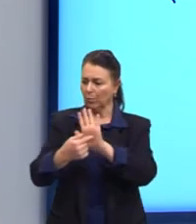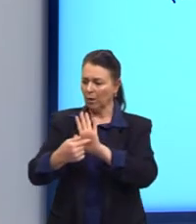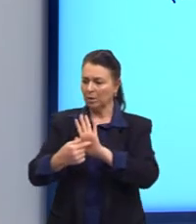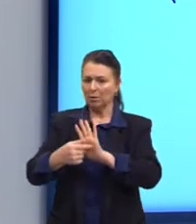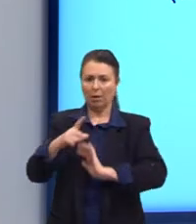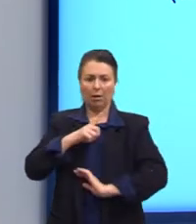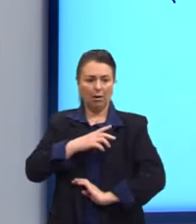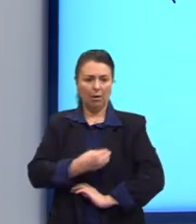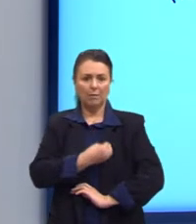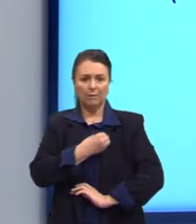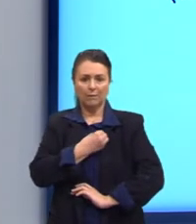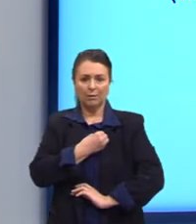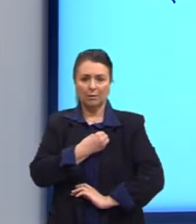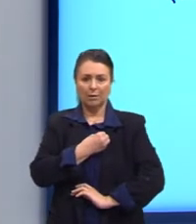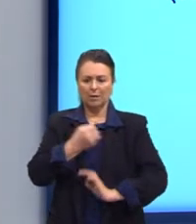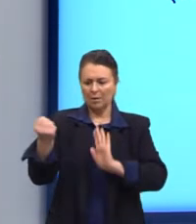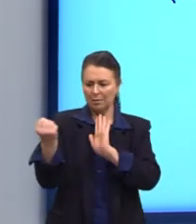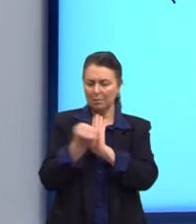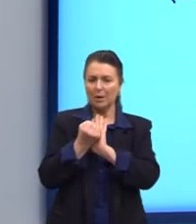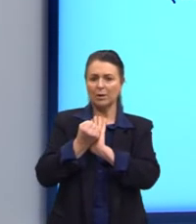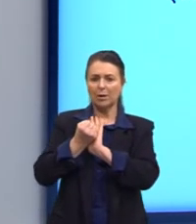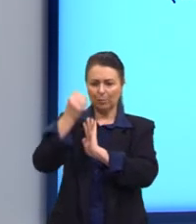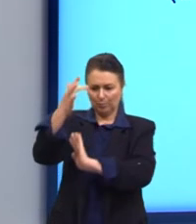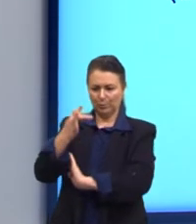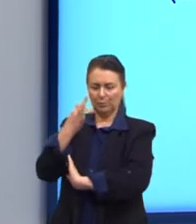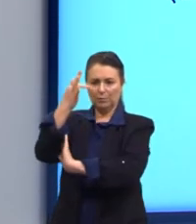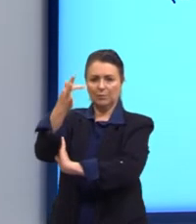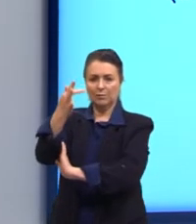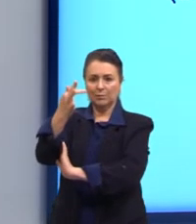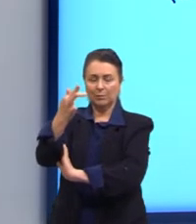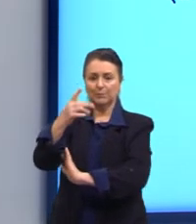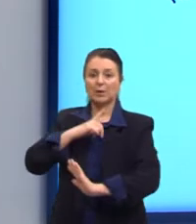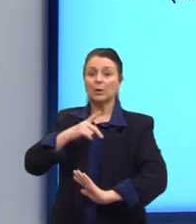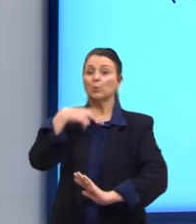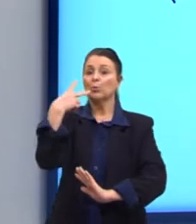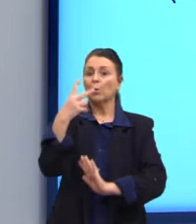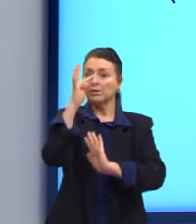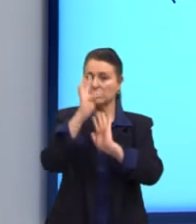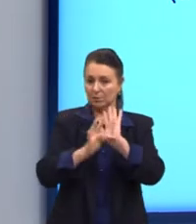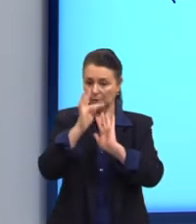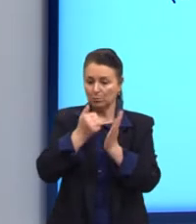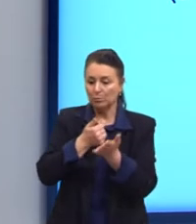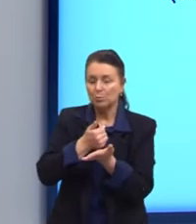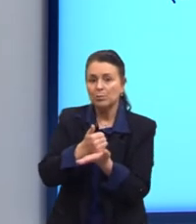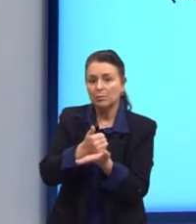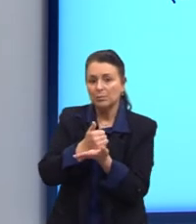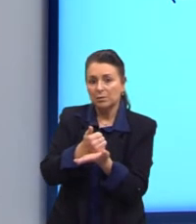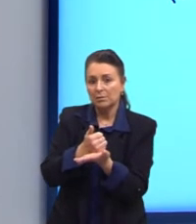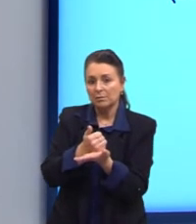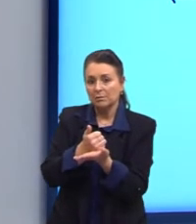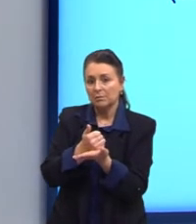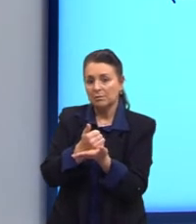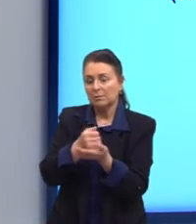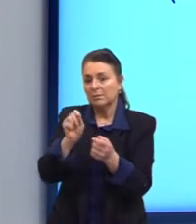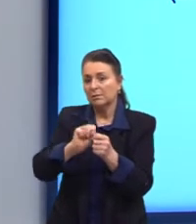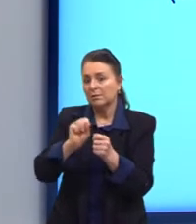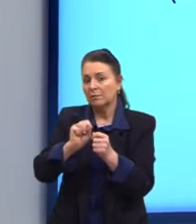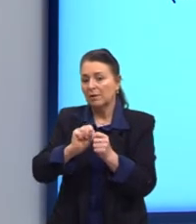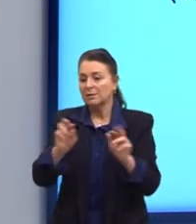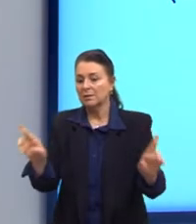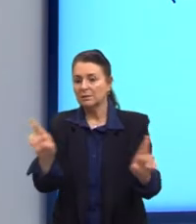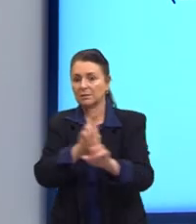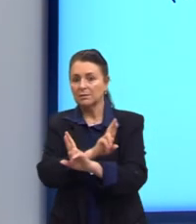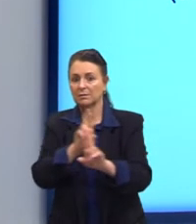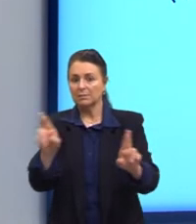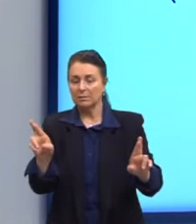beleza eu tenho dois textos de apoio já que fazem essa relação